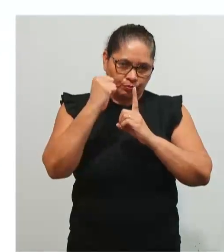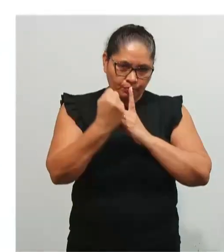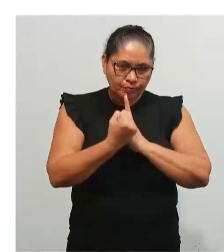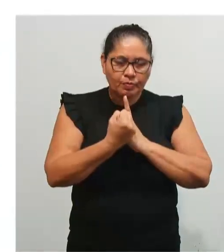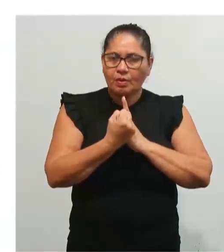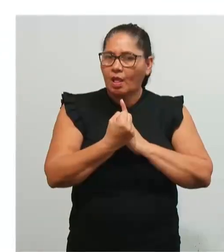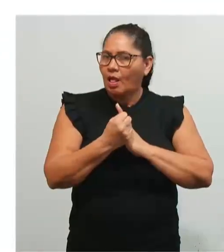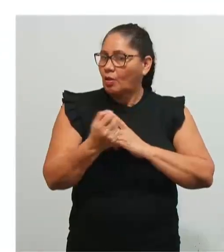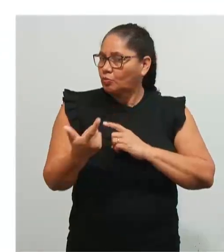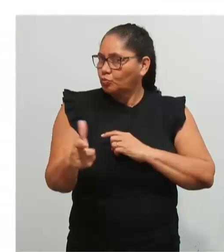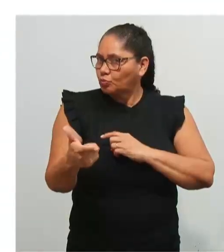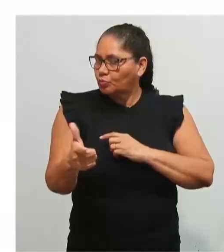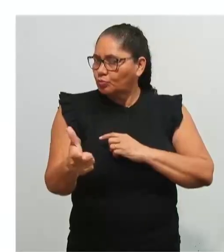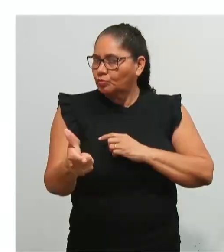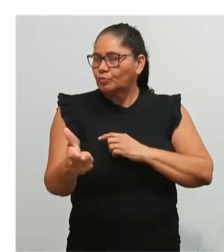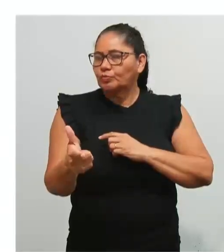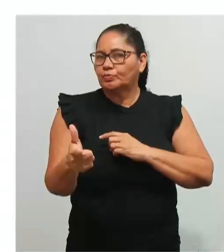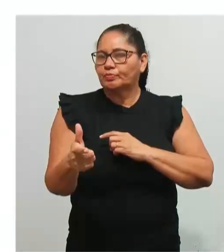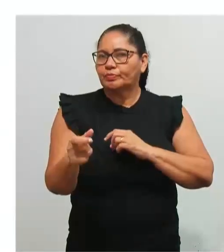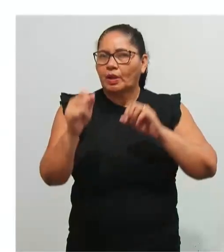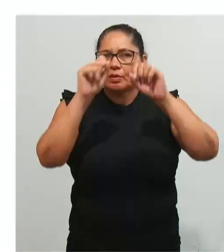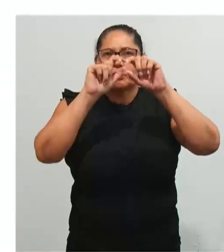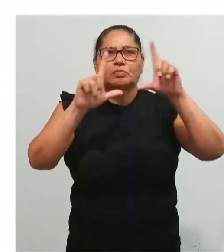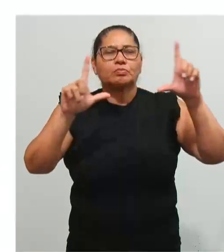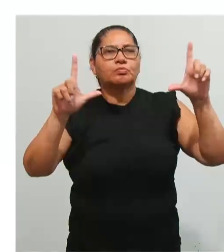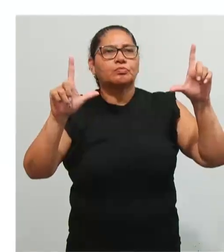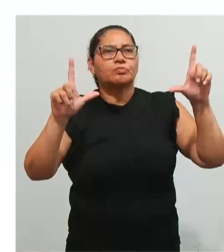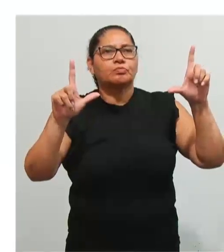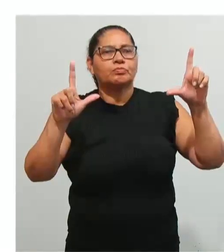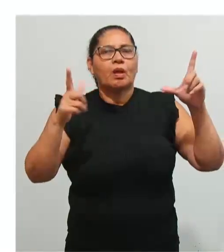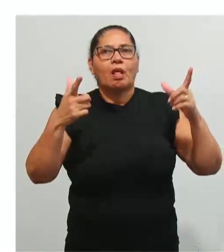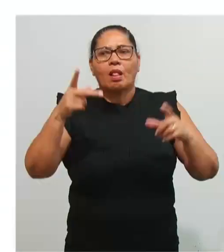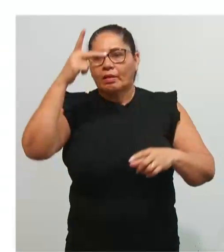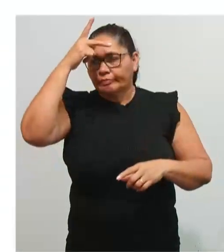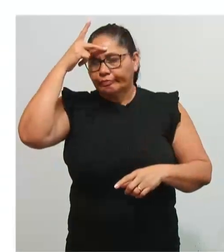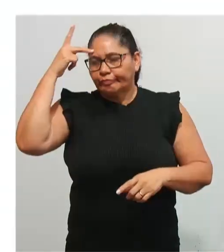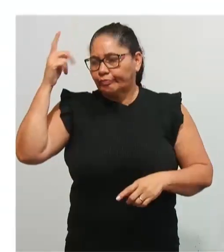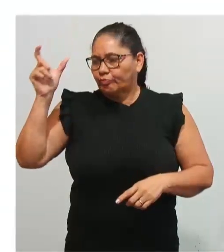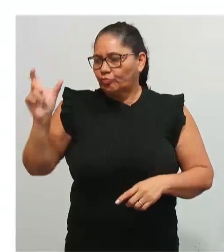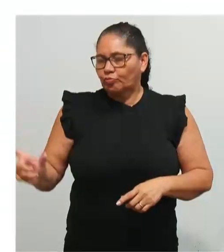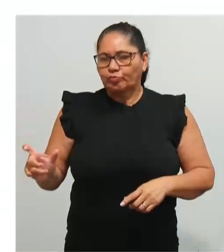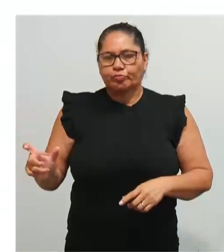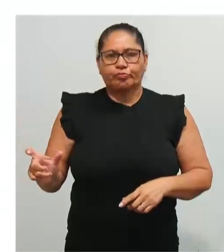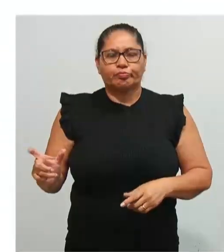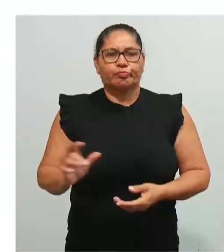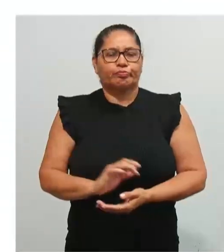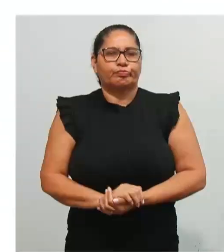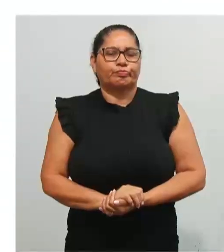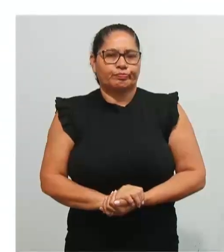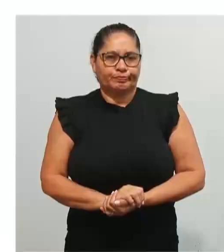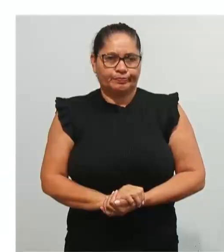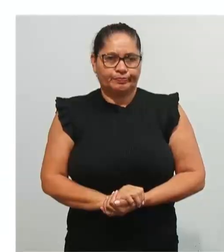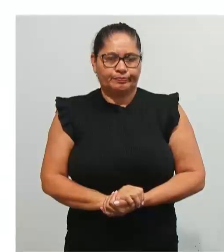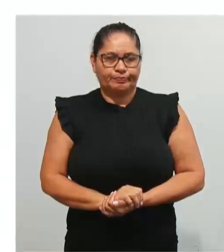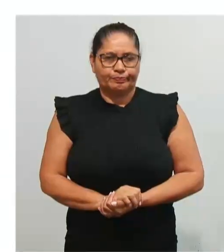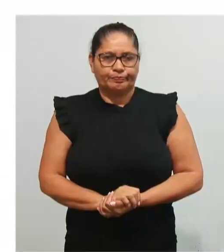podem constar nomes, símbolos ou imagens que caracterizam promoção pessoal de autoridades ou servidores públicos.